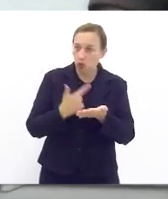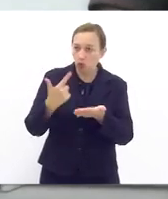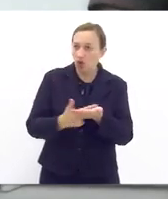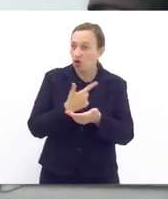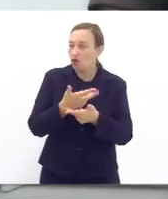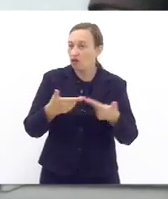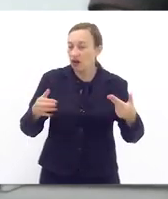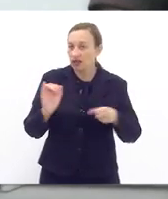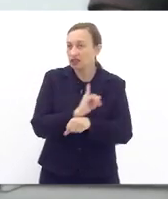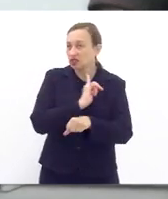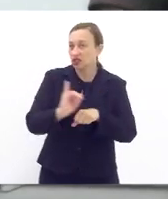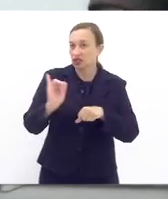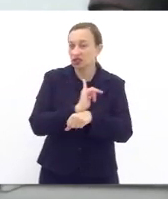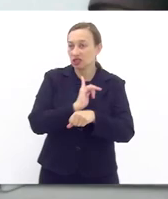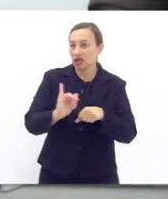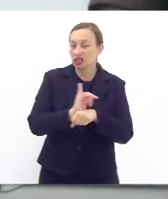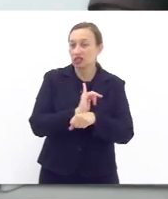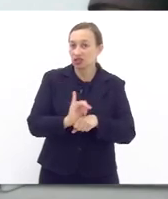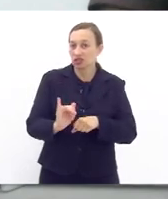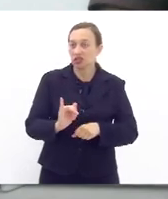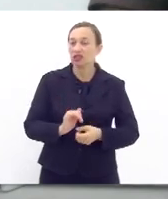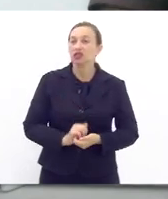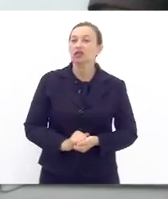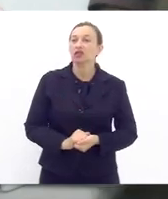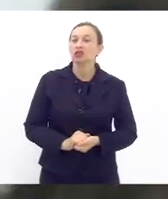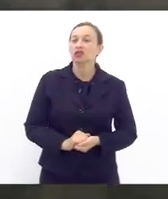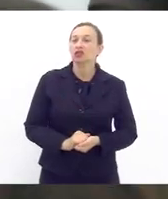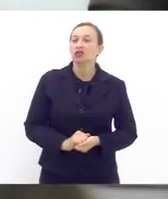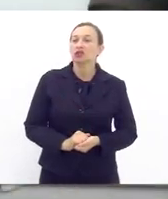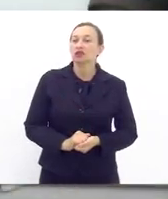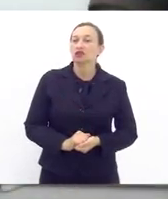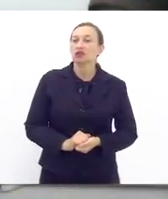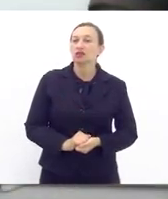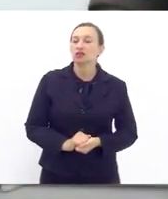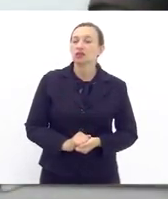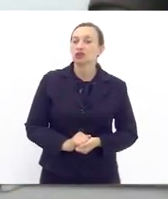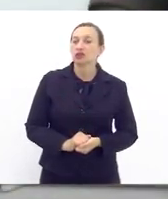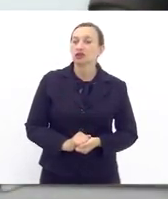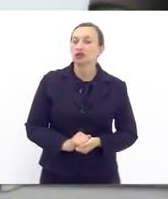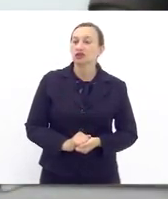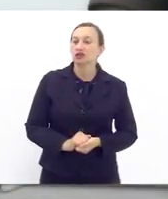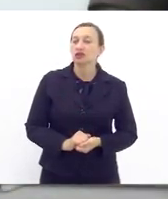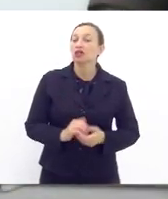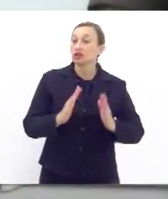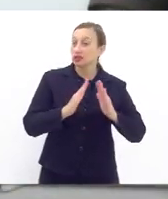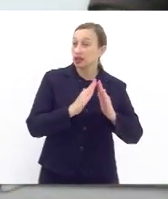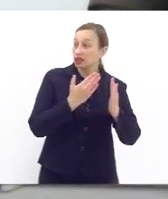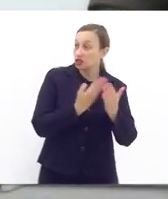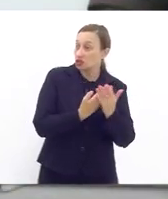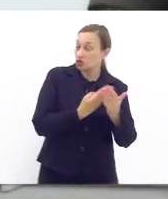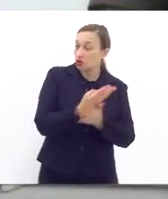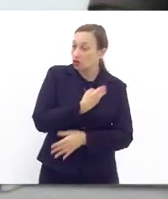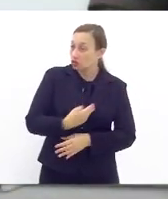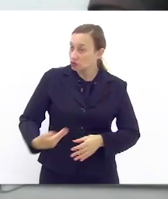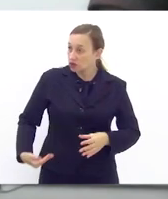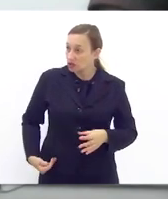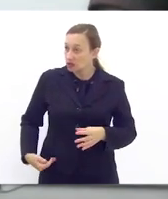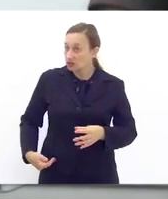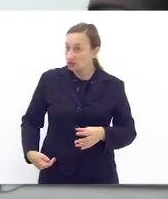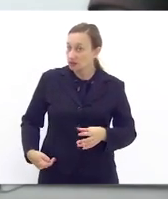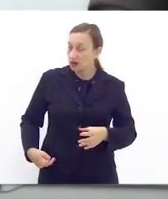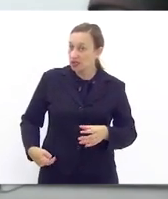estratégias e as estratégias que vieram das intermunicipais visto que nós